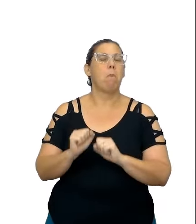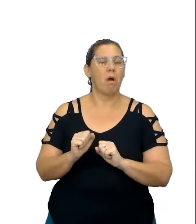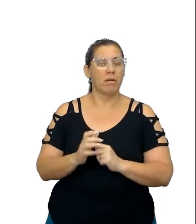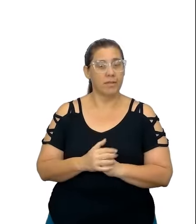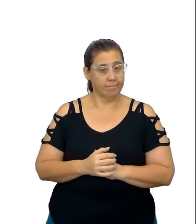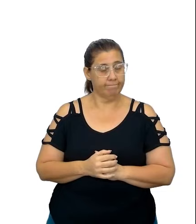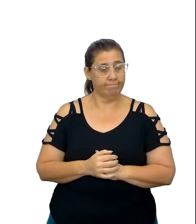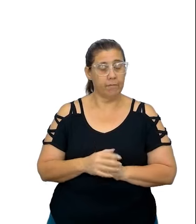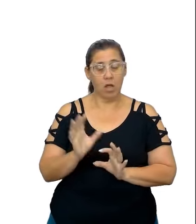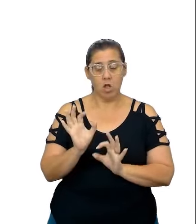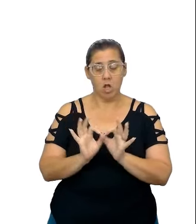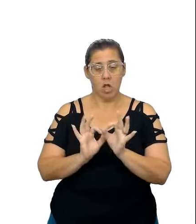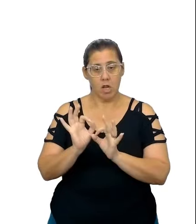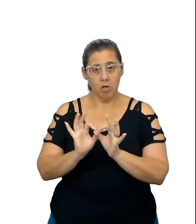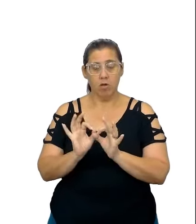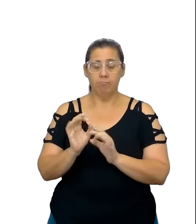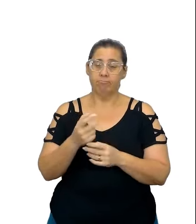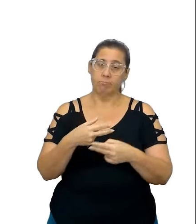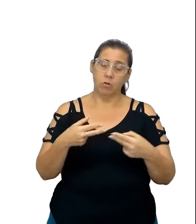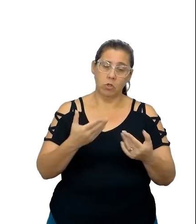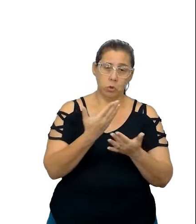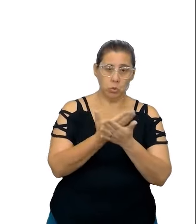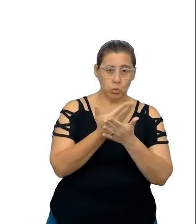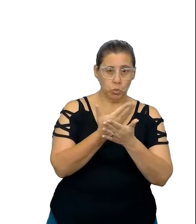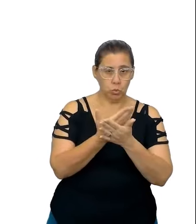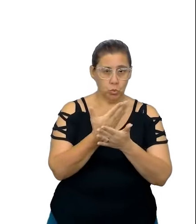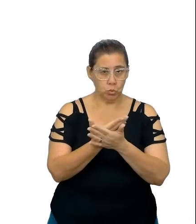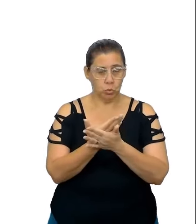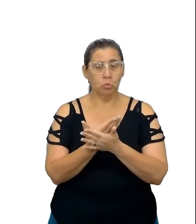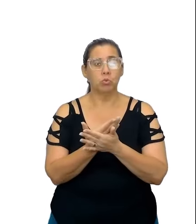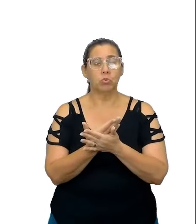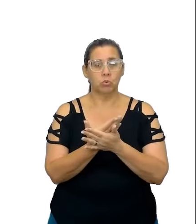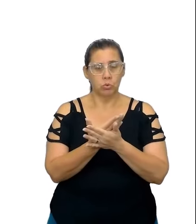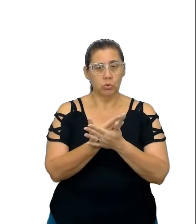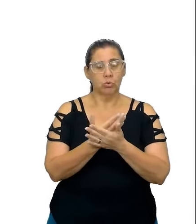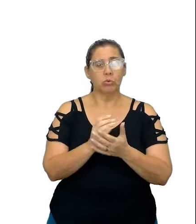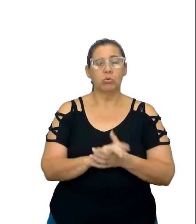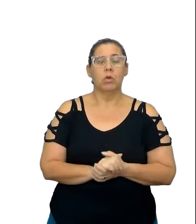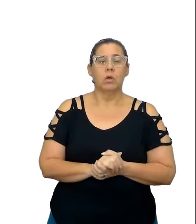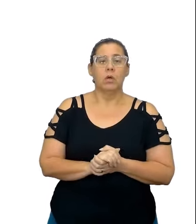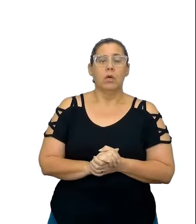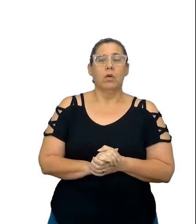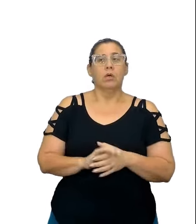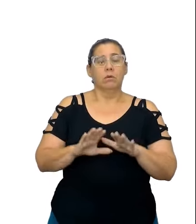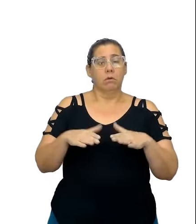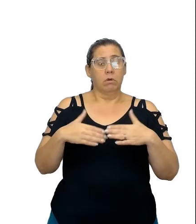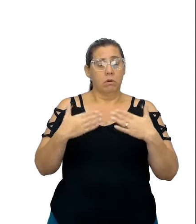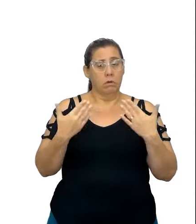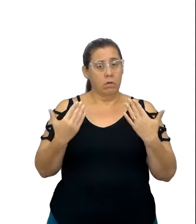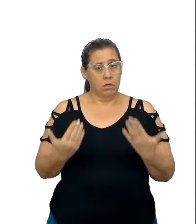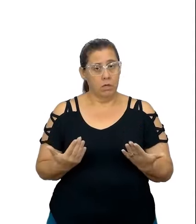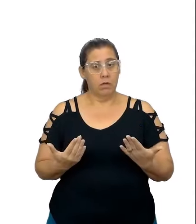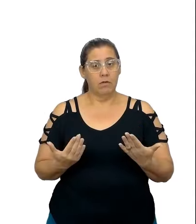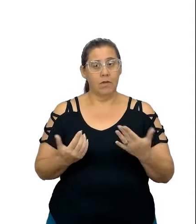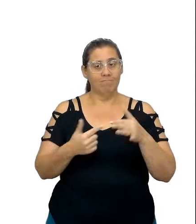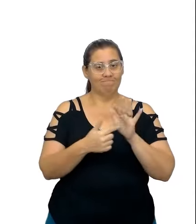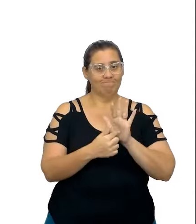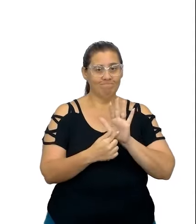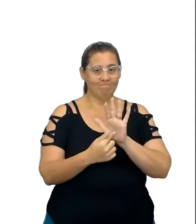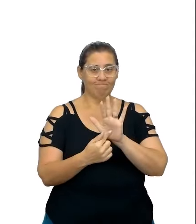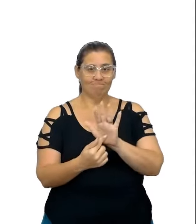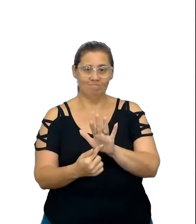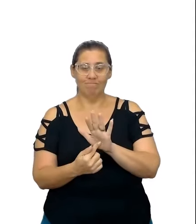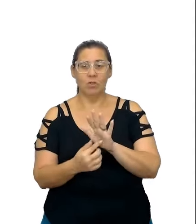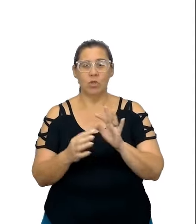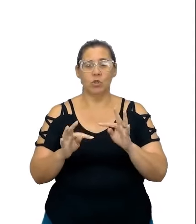criam uma situação de estudo que vai desaguar, que vai culminar